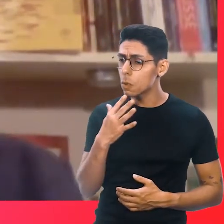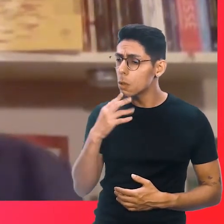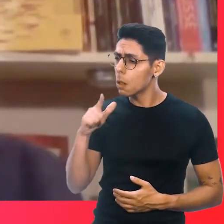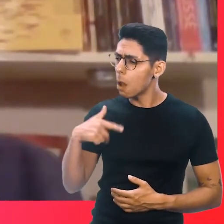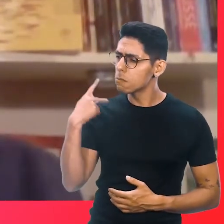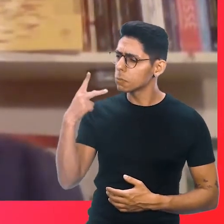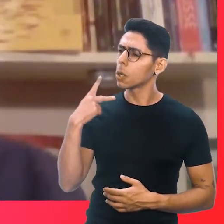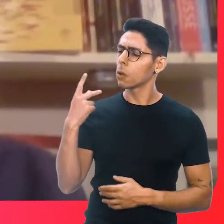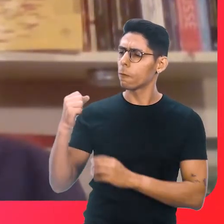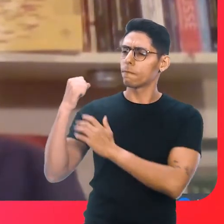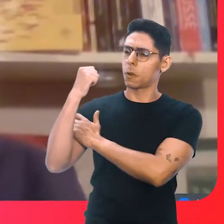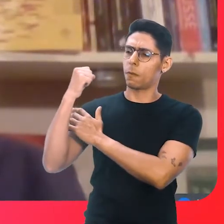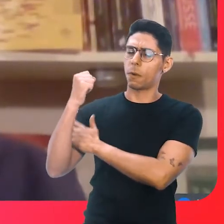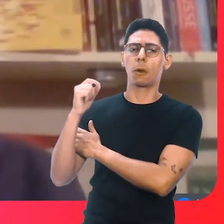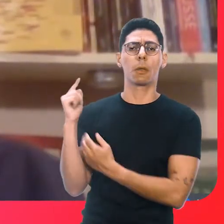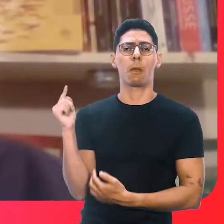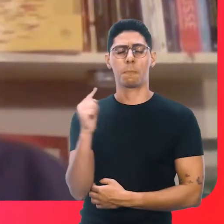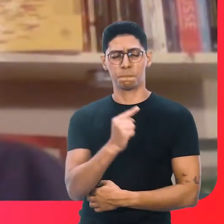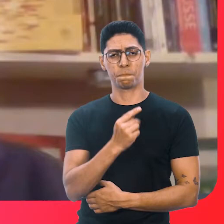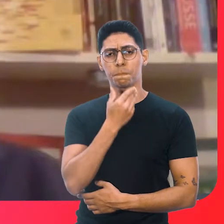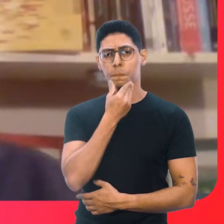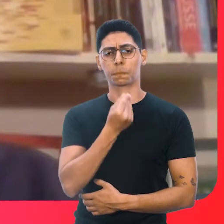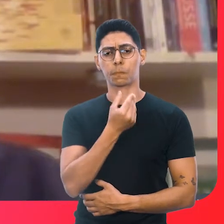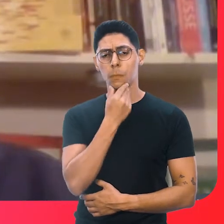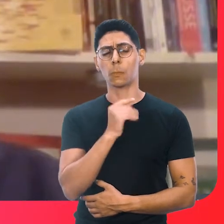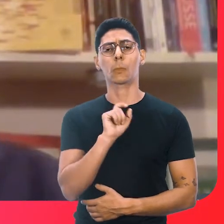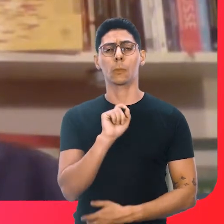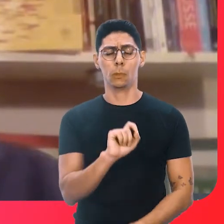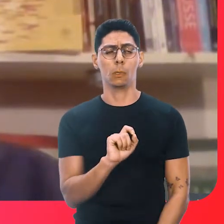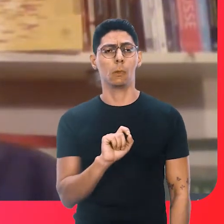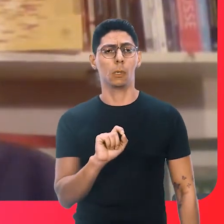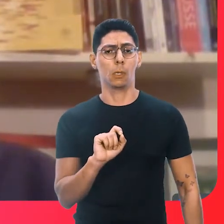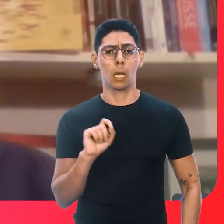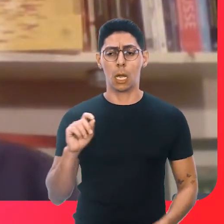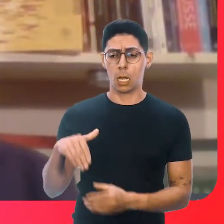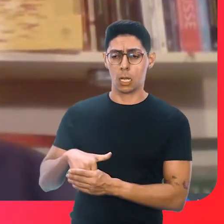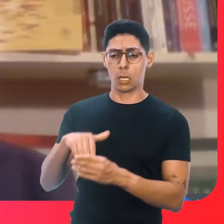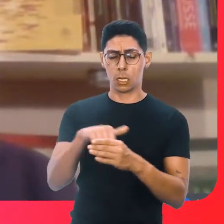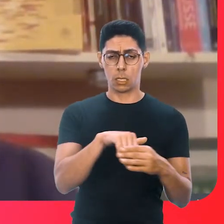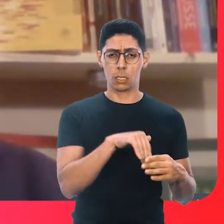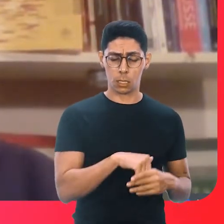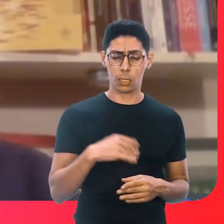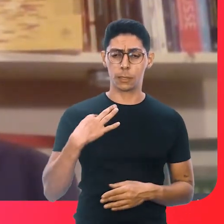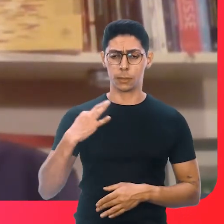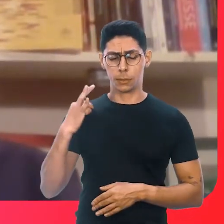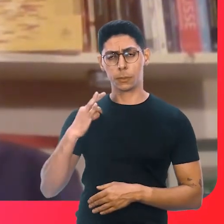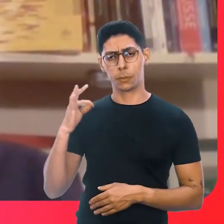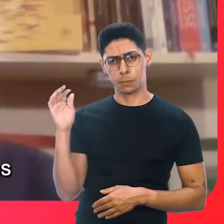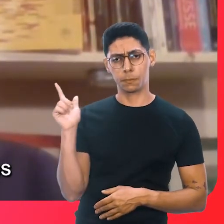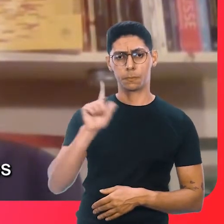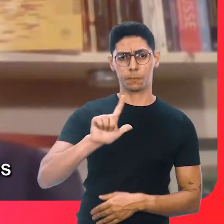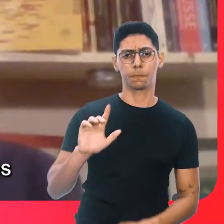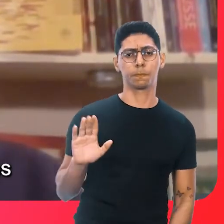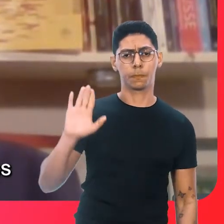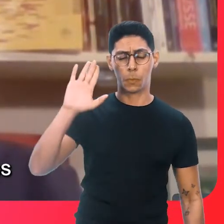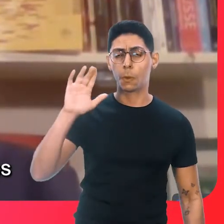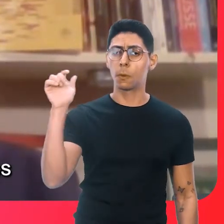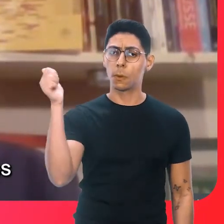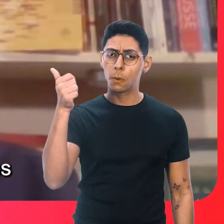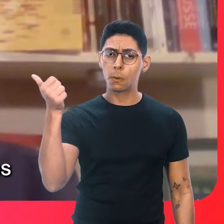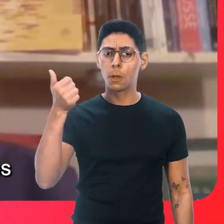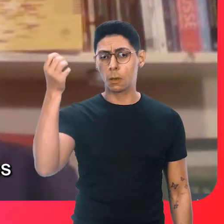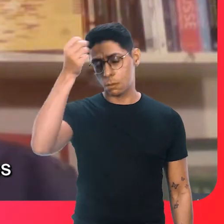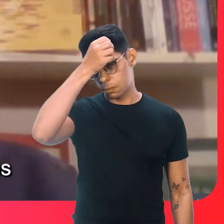foi, o Celso Daniel, ele ganhou a eleição lá em Santo André, um dos primeiros prefeitos